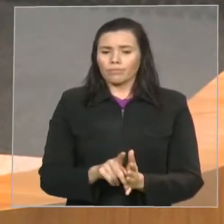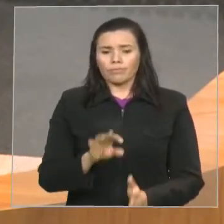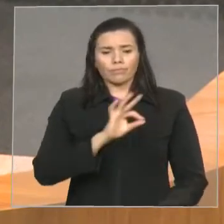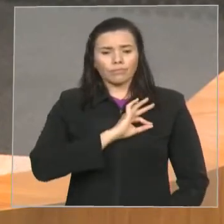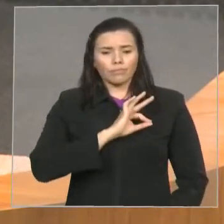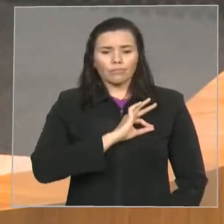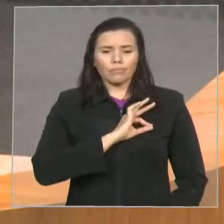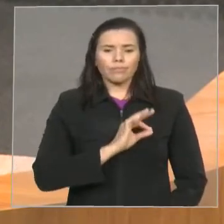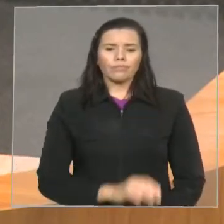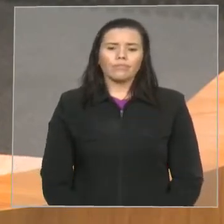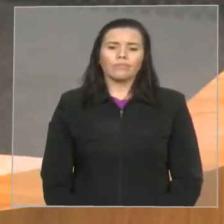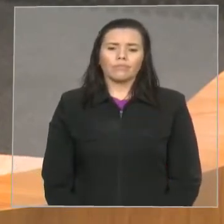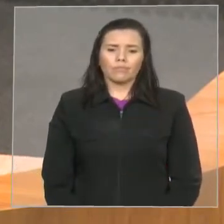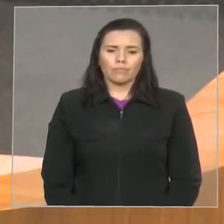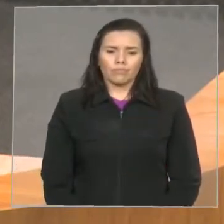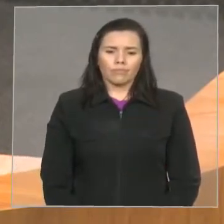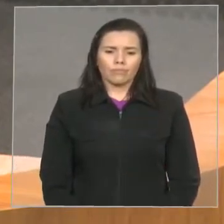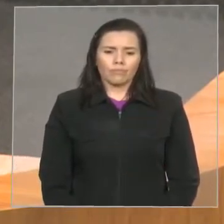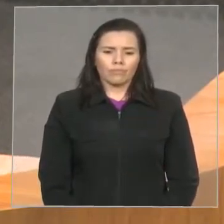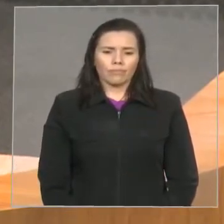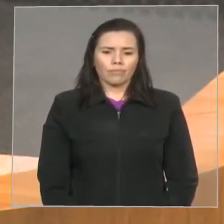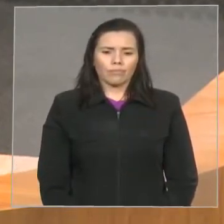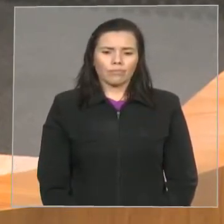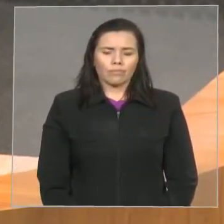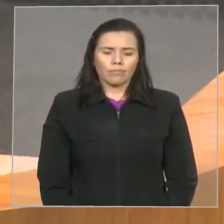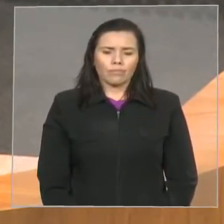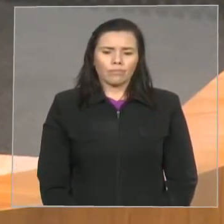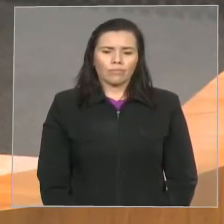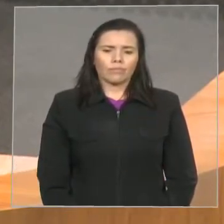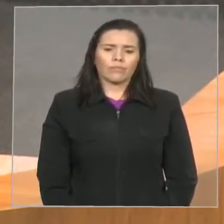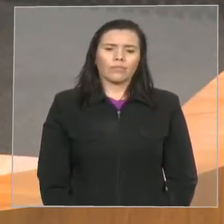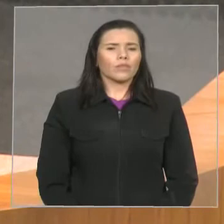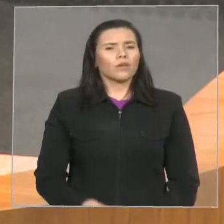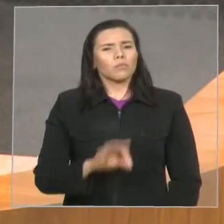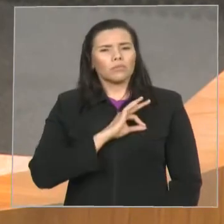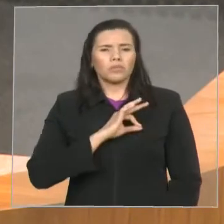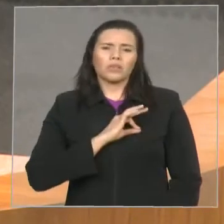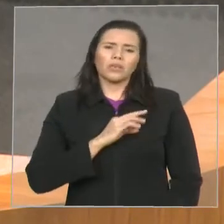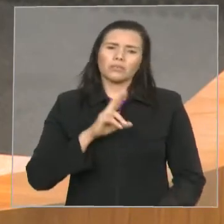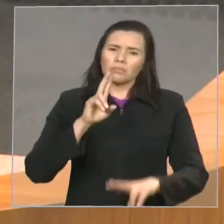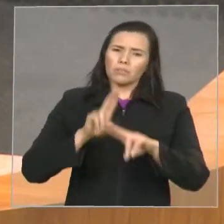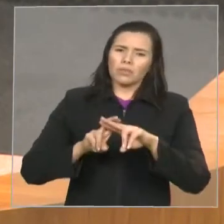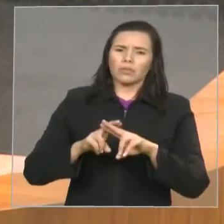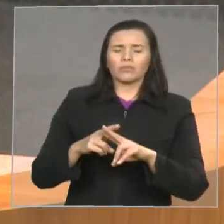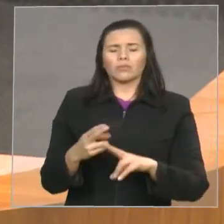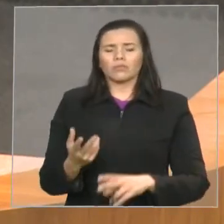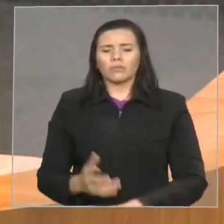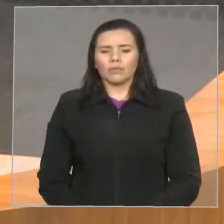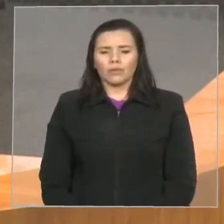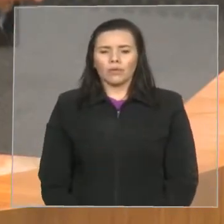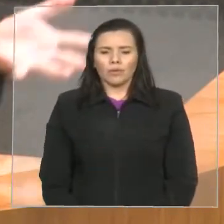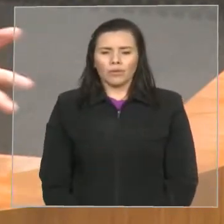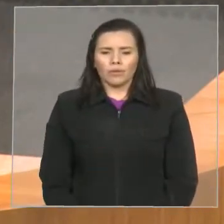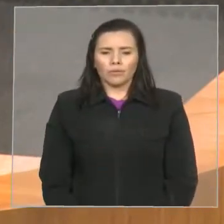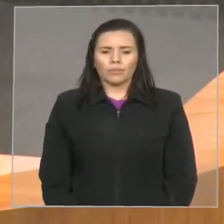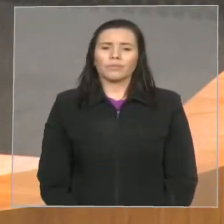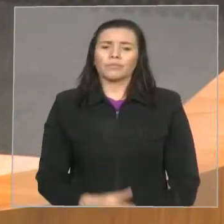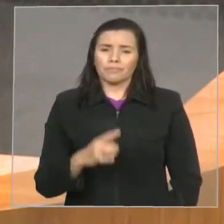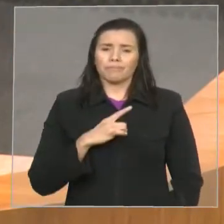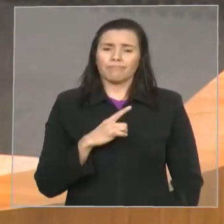com medidas cautelares ali, que estão ali detidos, ou presos, ou como quer que seja, que ali ainda está em